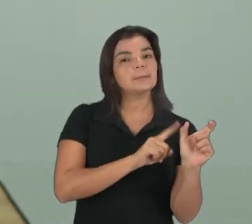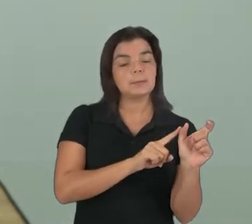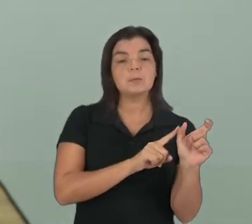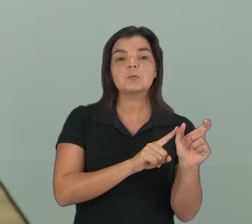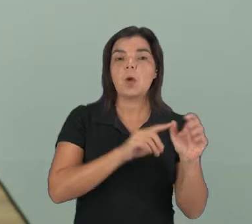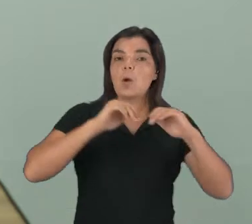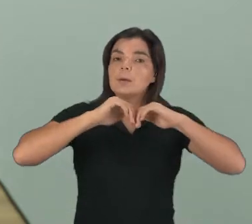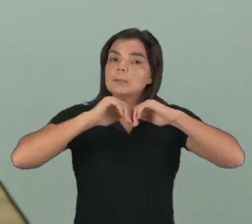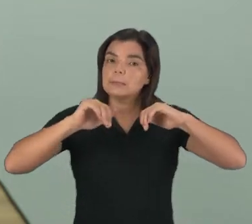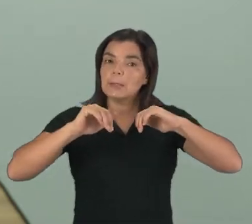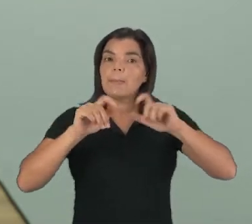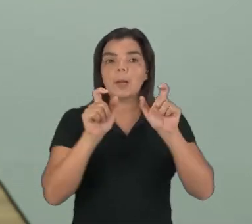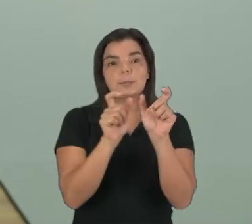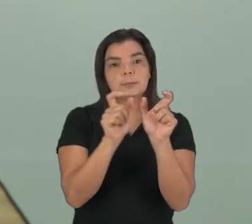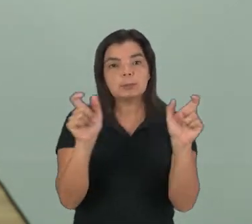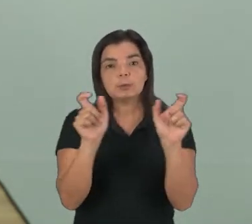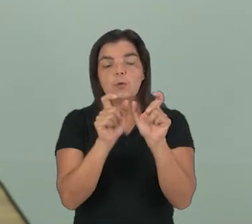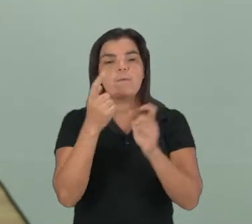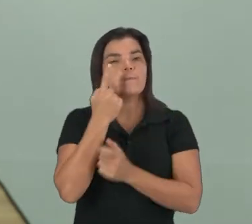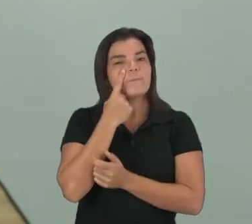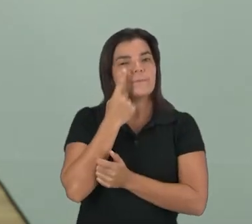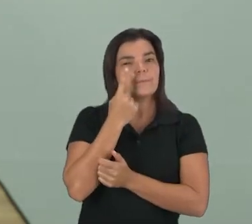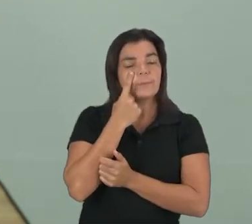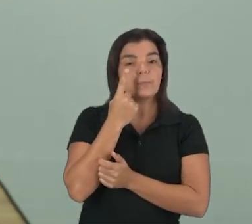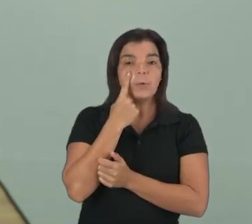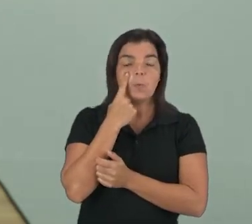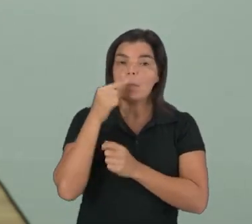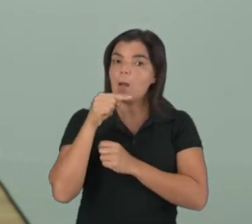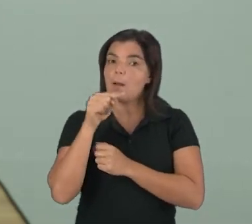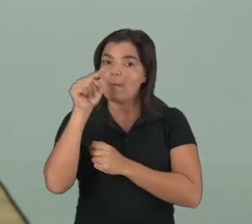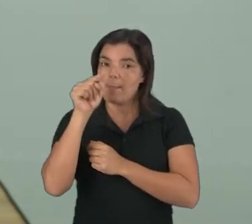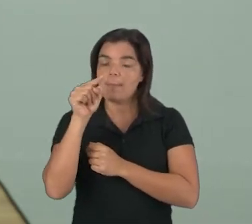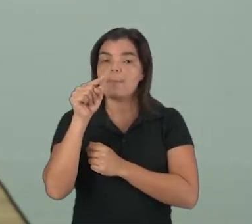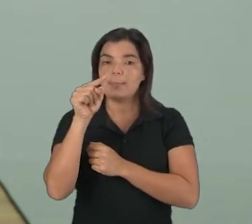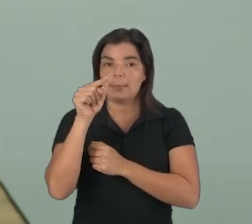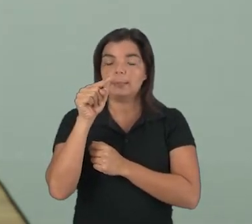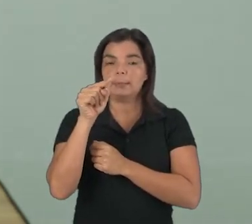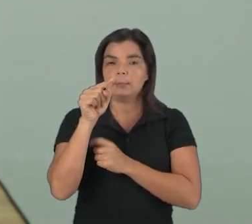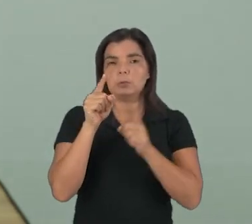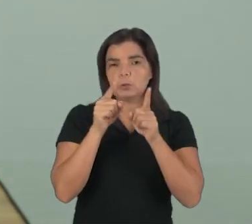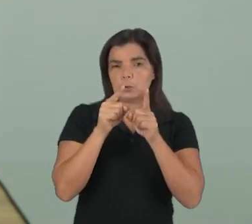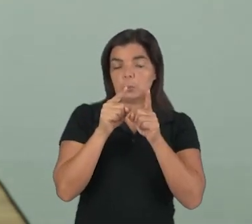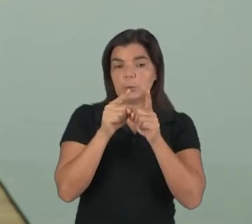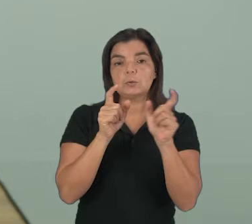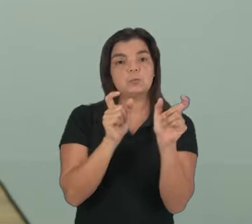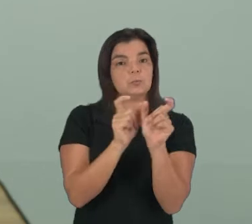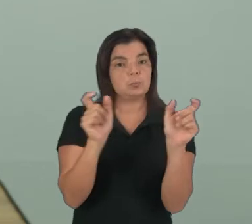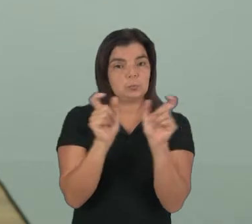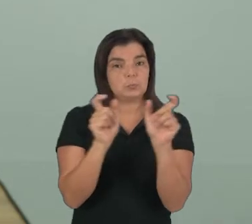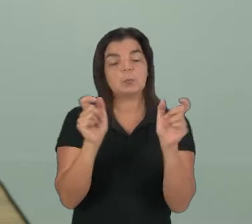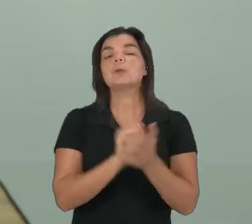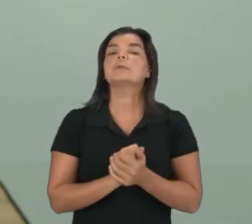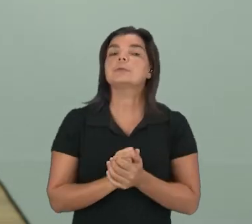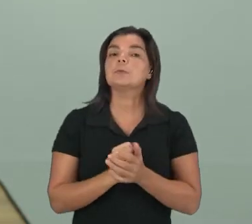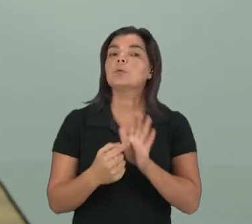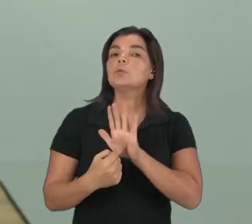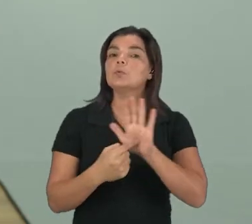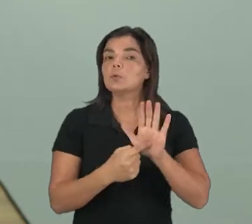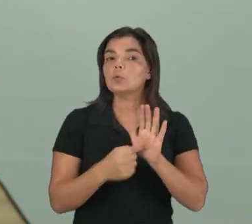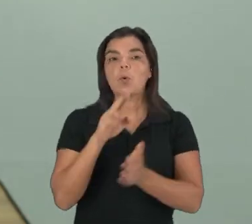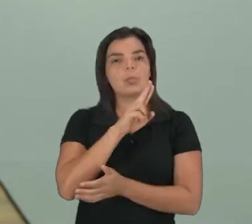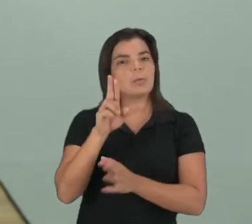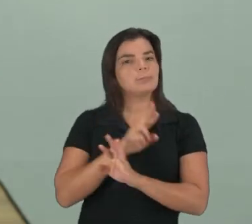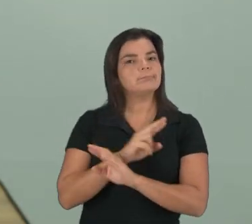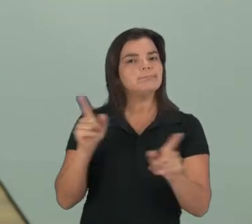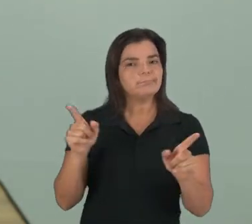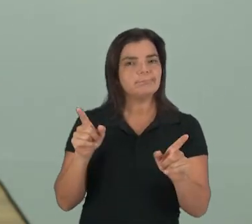na separação de sílabas, nós verificamos esse acento naquela pedacinho de sílaba, aquela sílaba ela recebe um nome